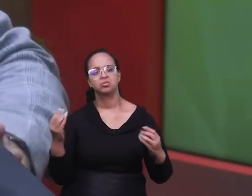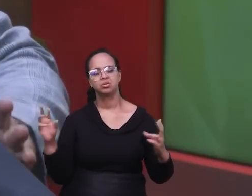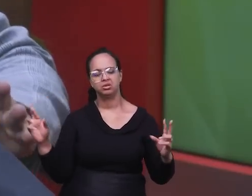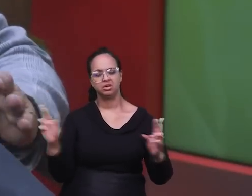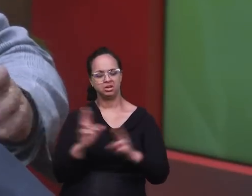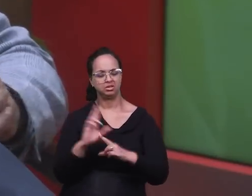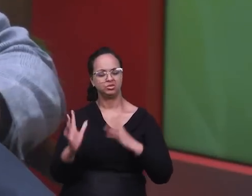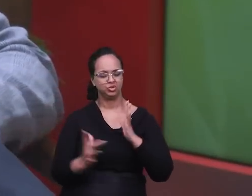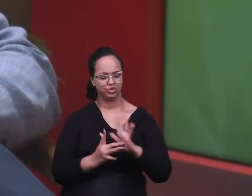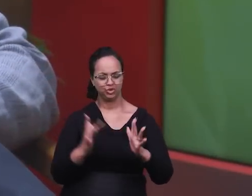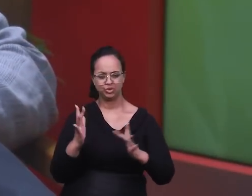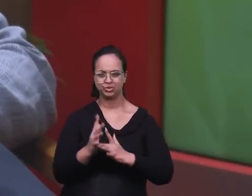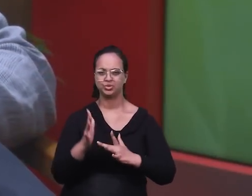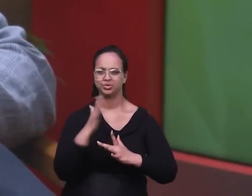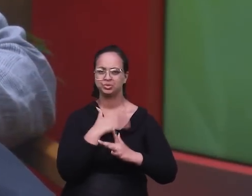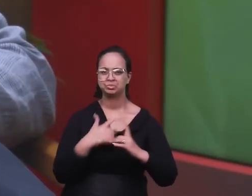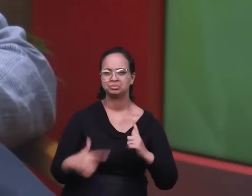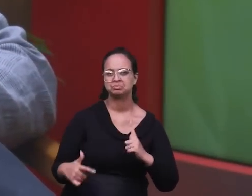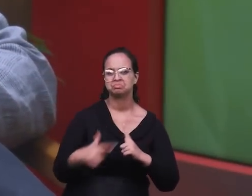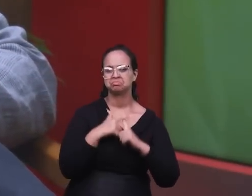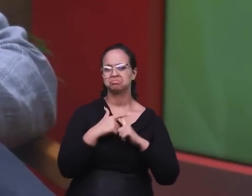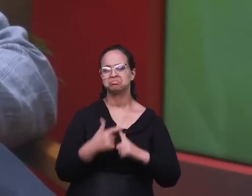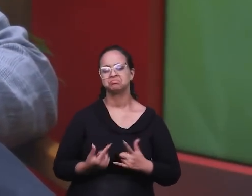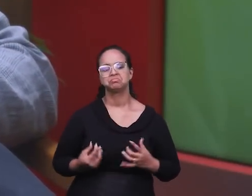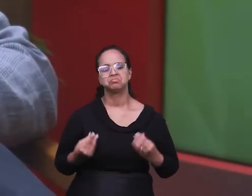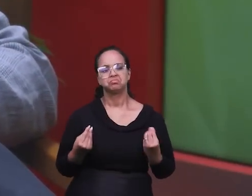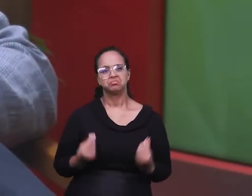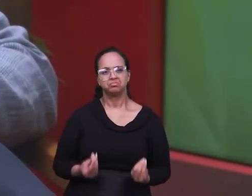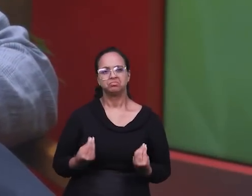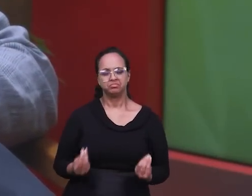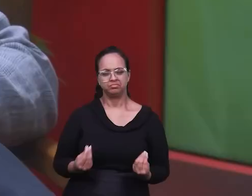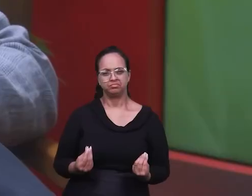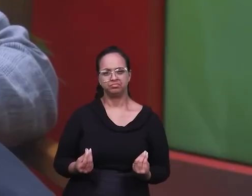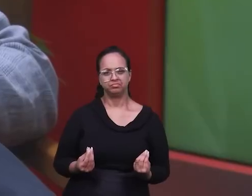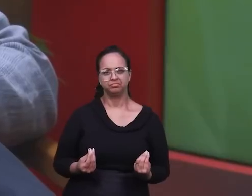com relação ao sacrifício do Senhor Jesus, entendeu?